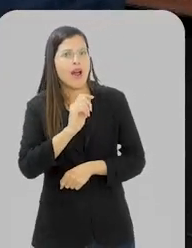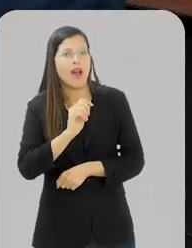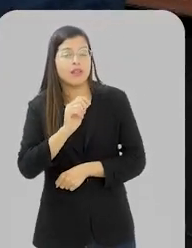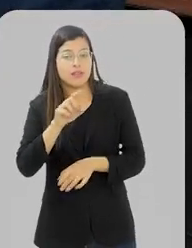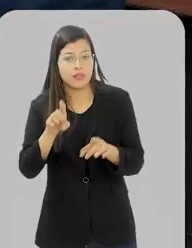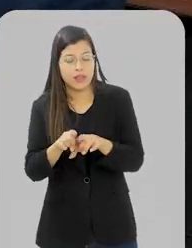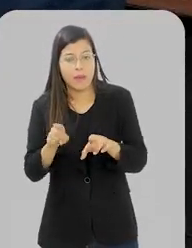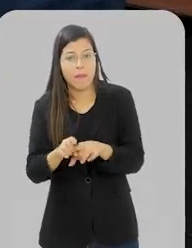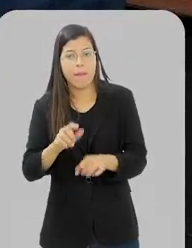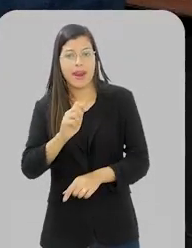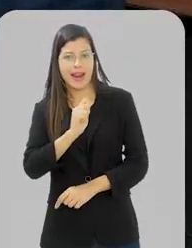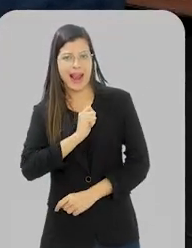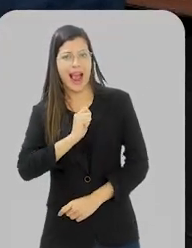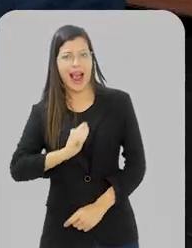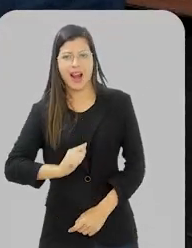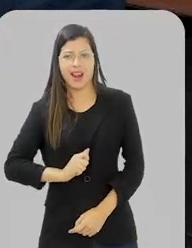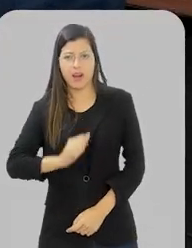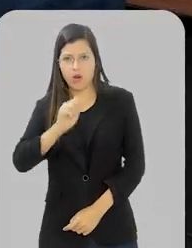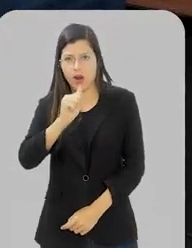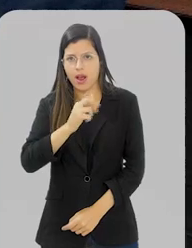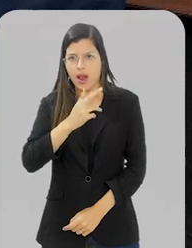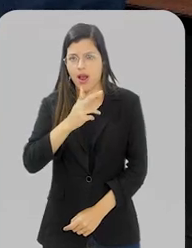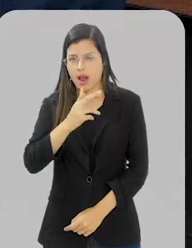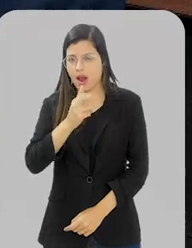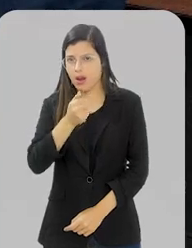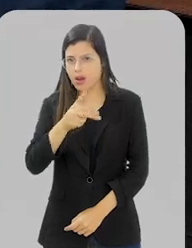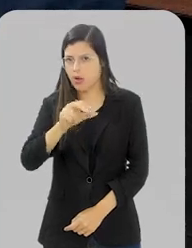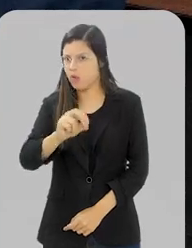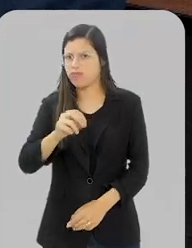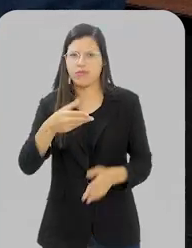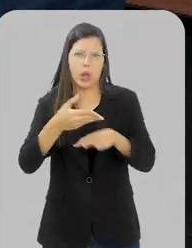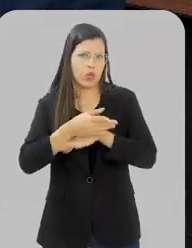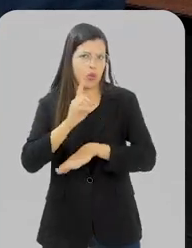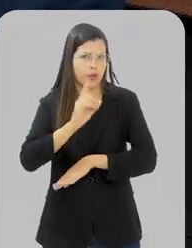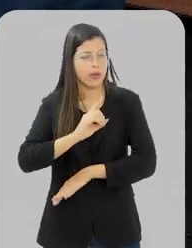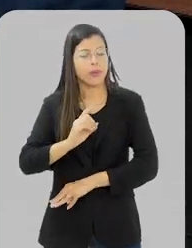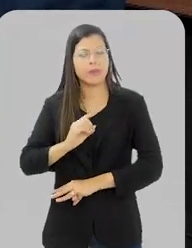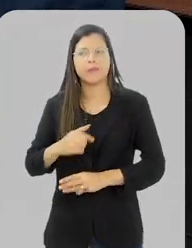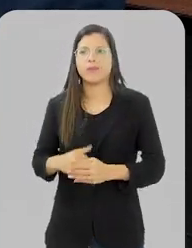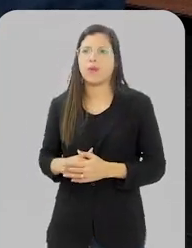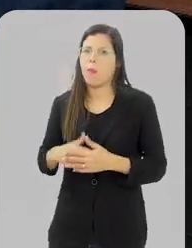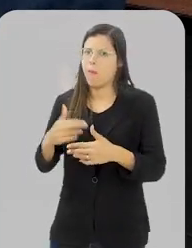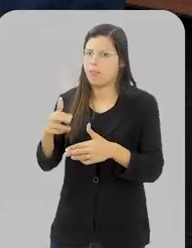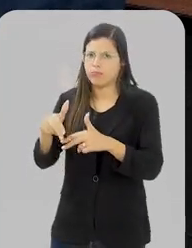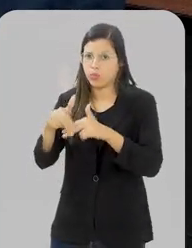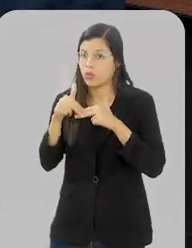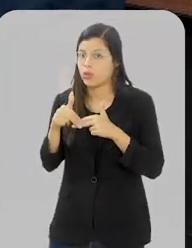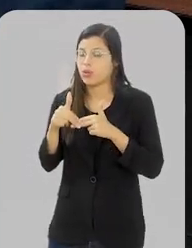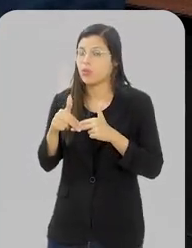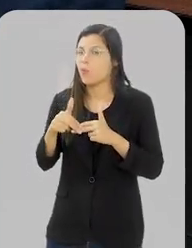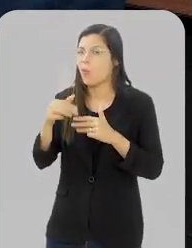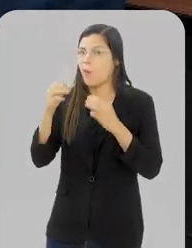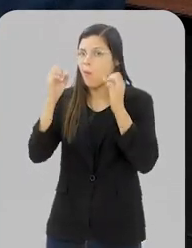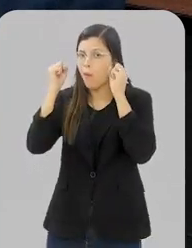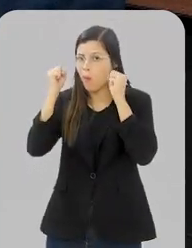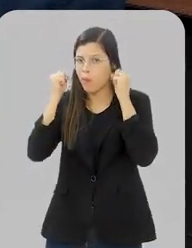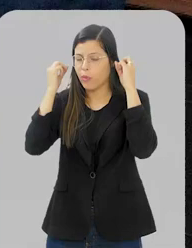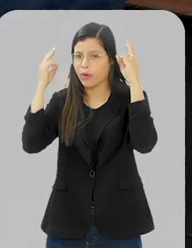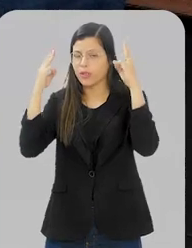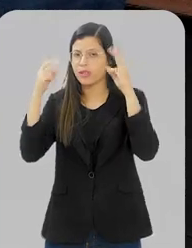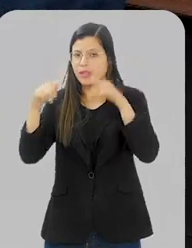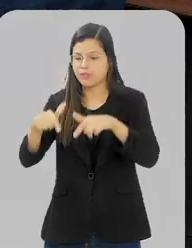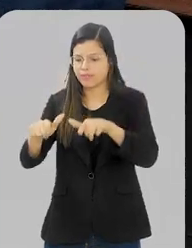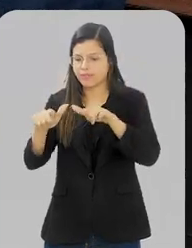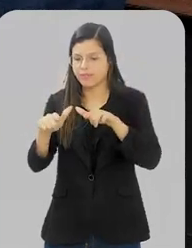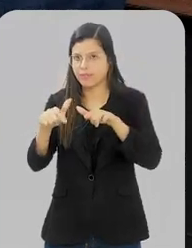Arão também não entrou então então dentro dessa dessa coisa toda eles Moisés recebe as tábuas da lei